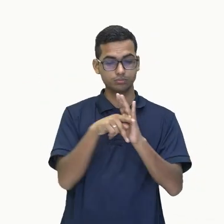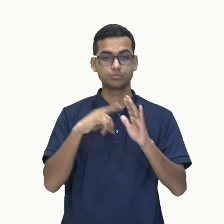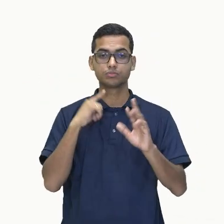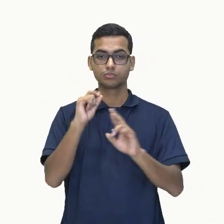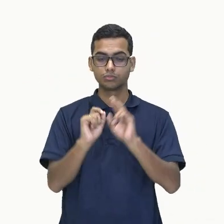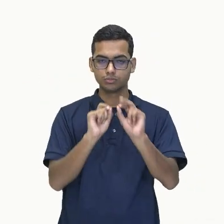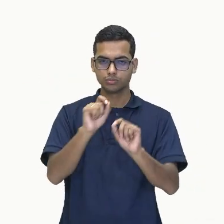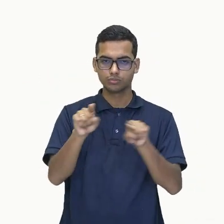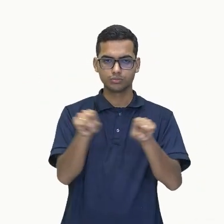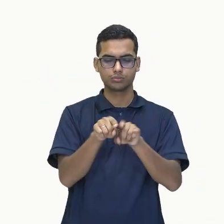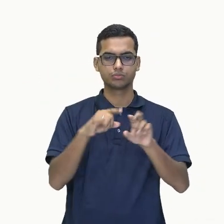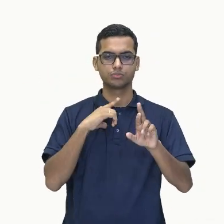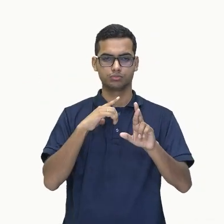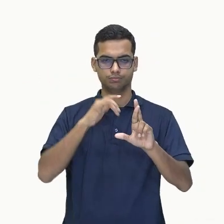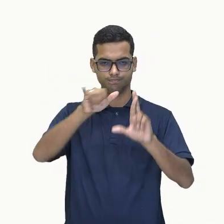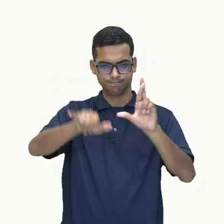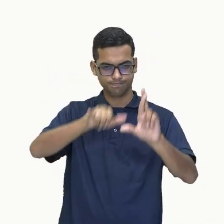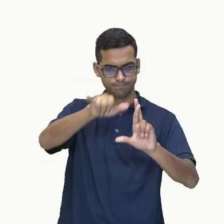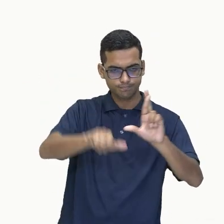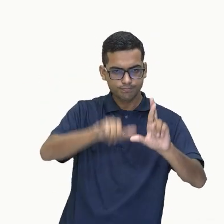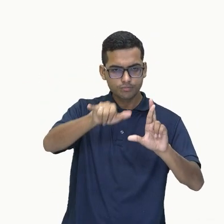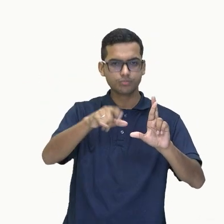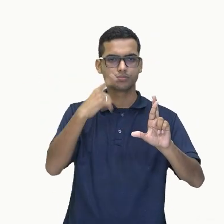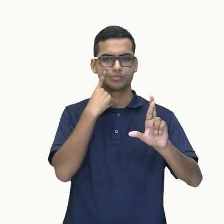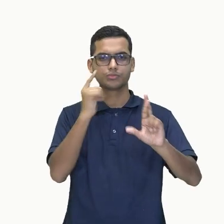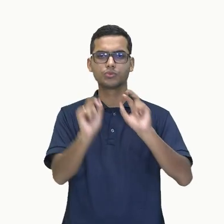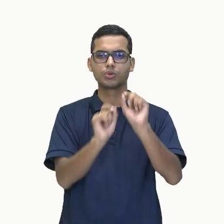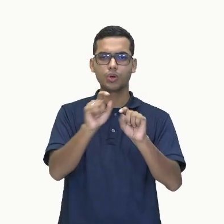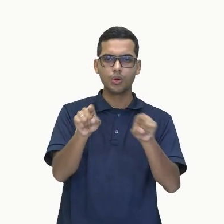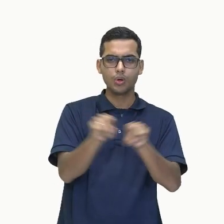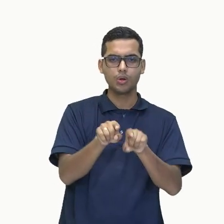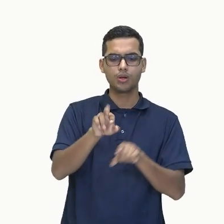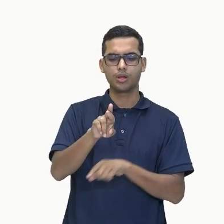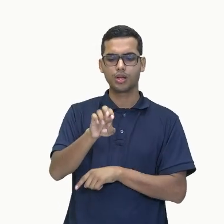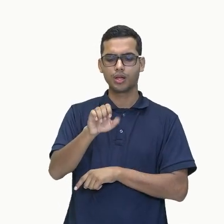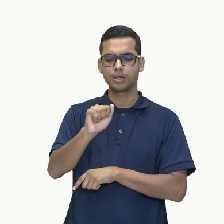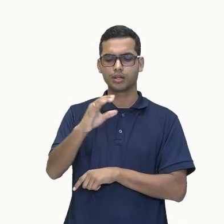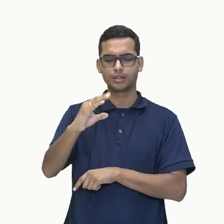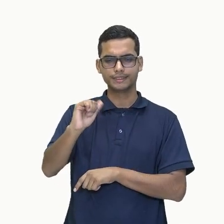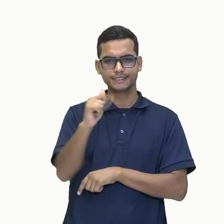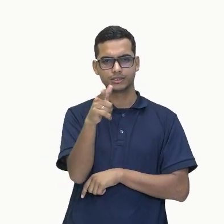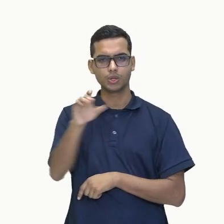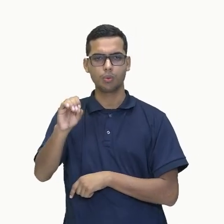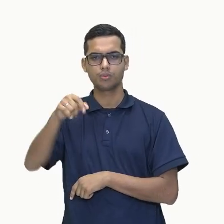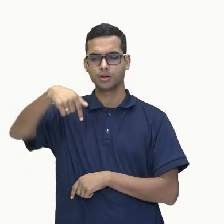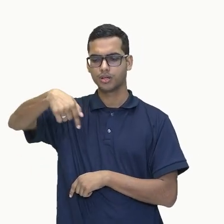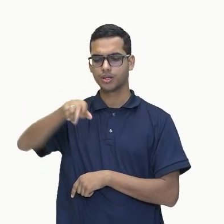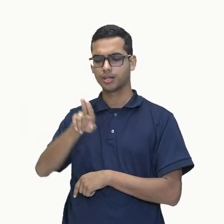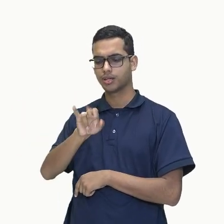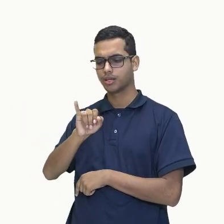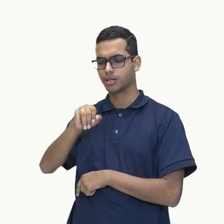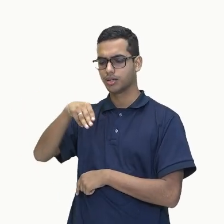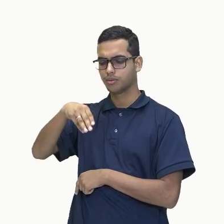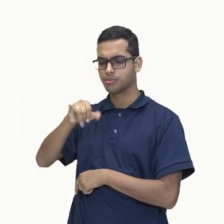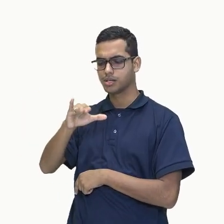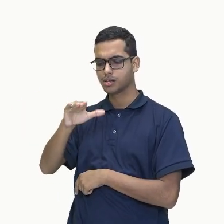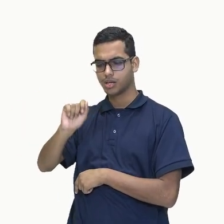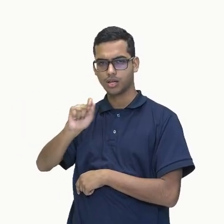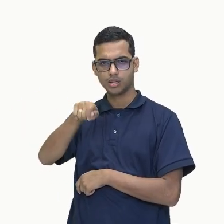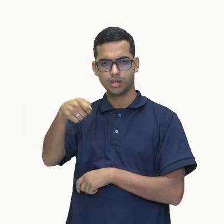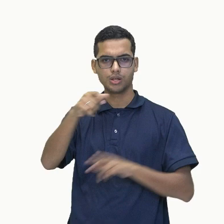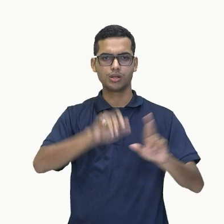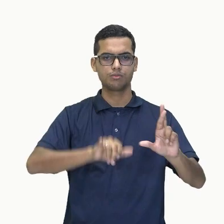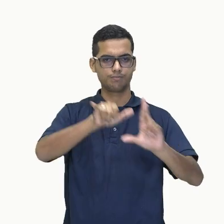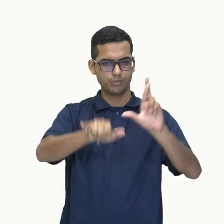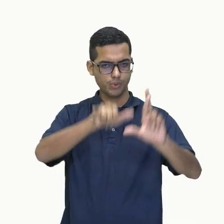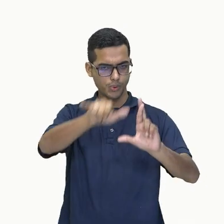vai acontecer e quando ela acontece, ela forma uma proteína, tá? Então note que